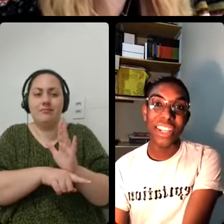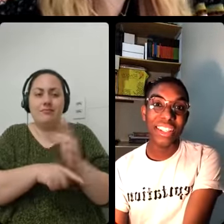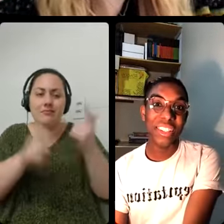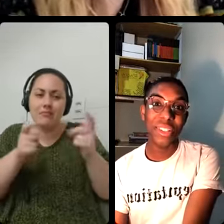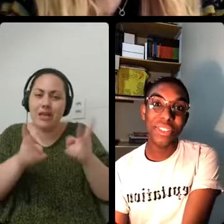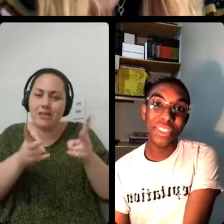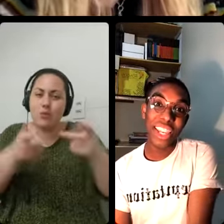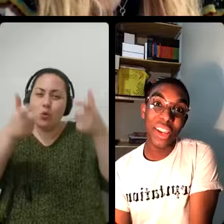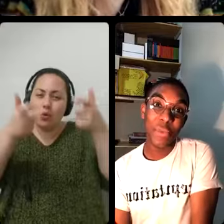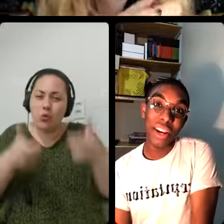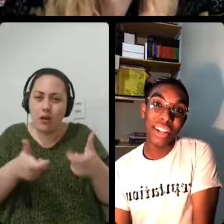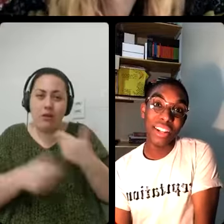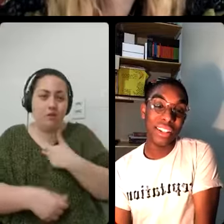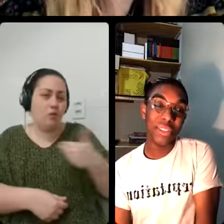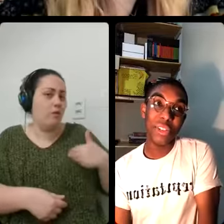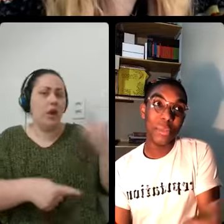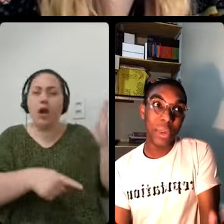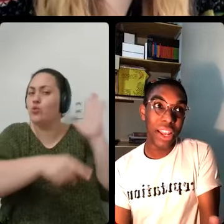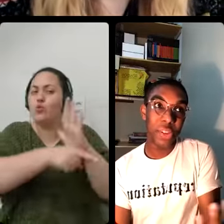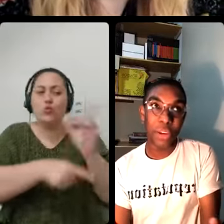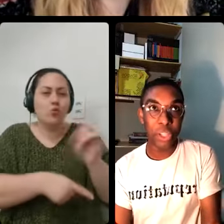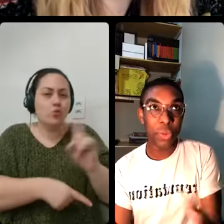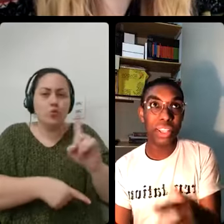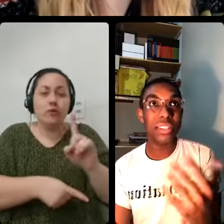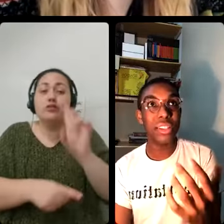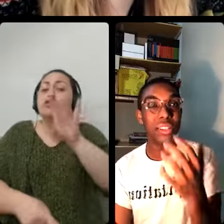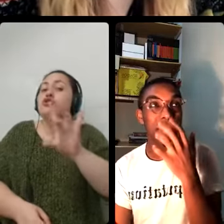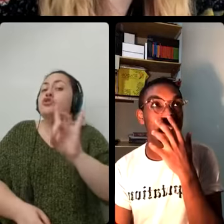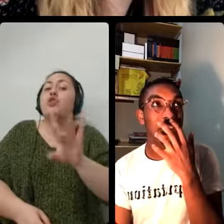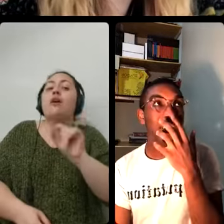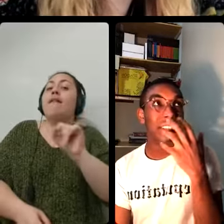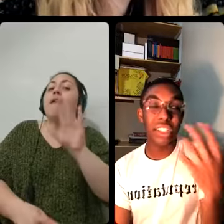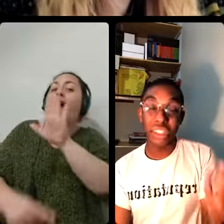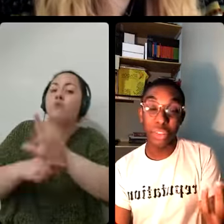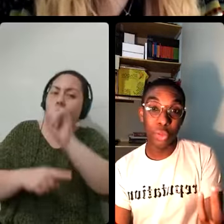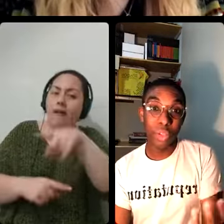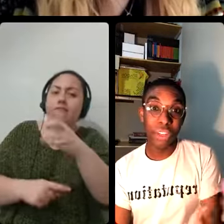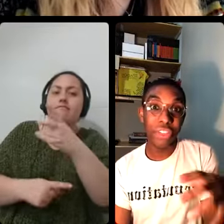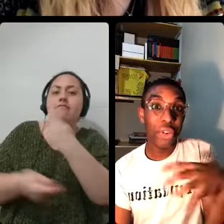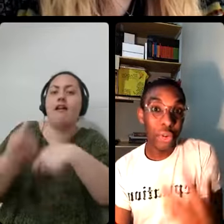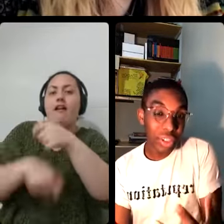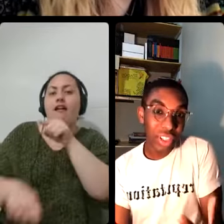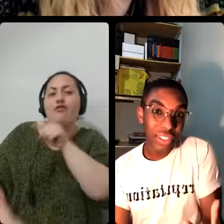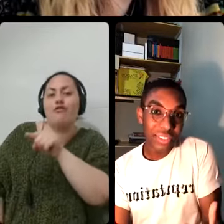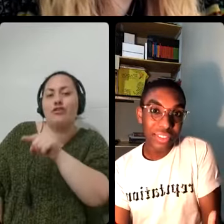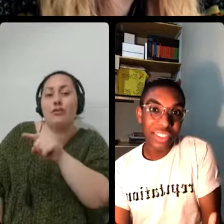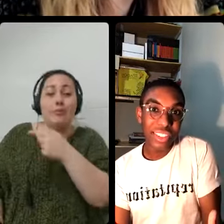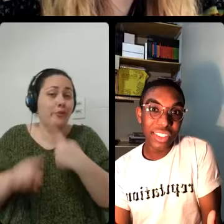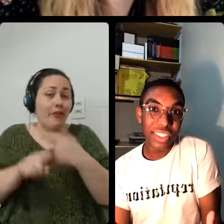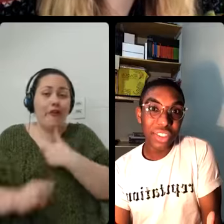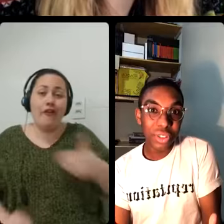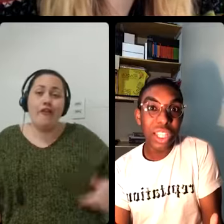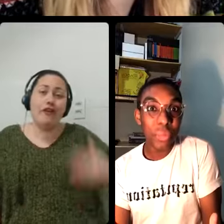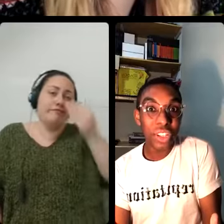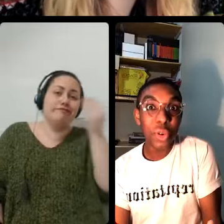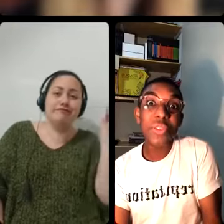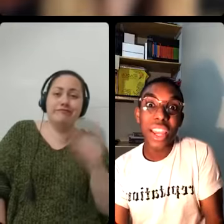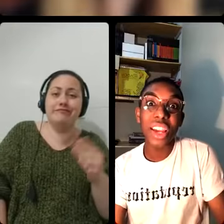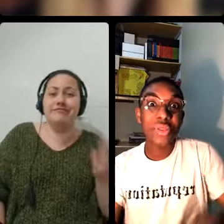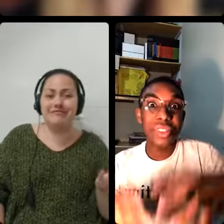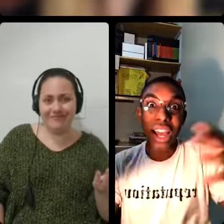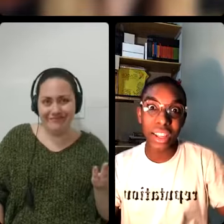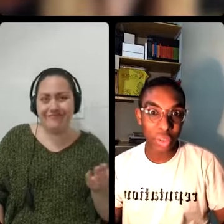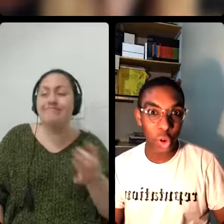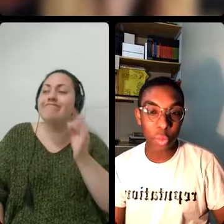exato. Então, tu tem um espelho, uma inspiração numa figura que justamente